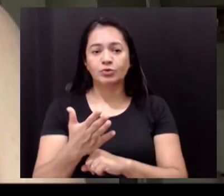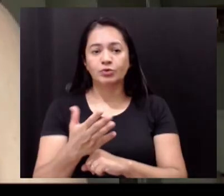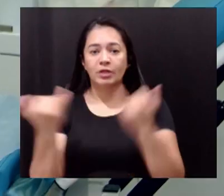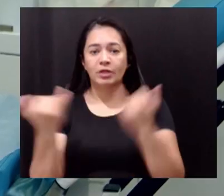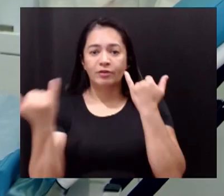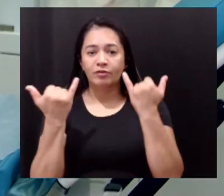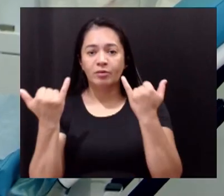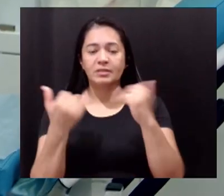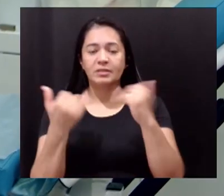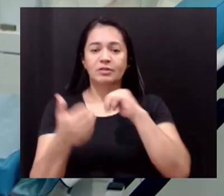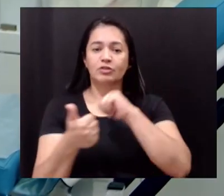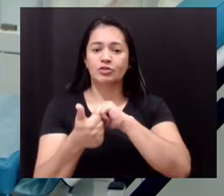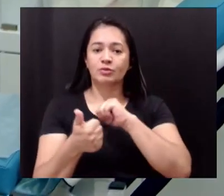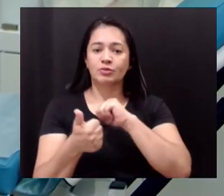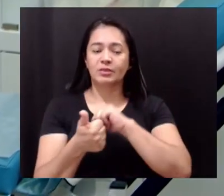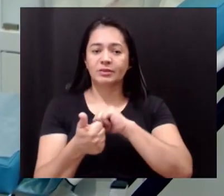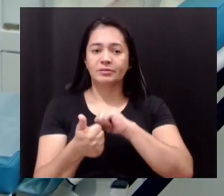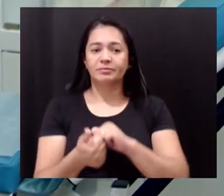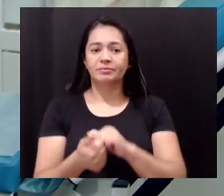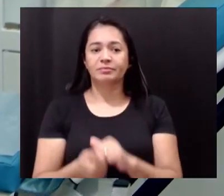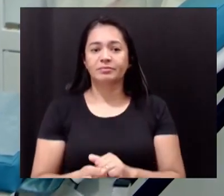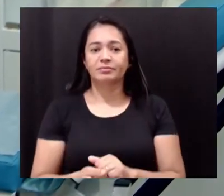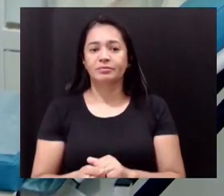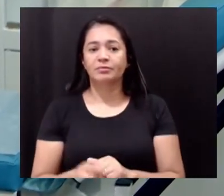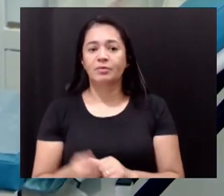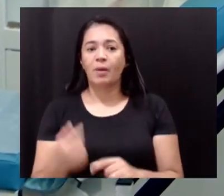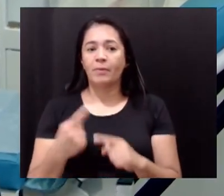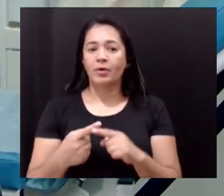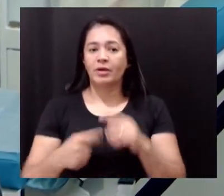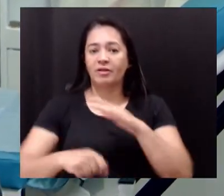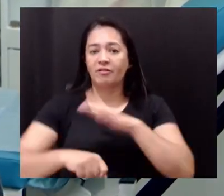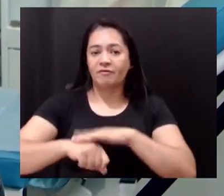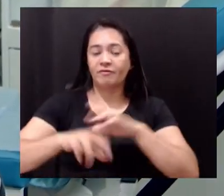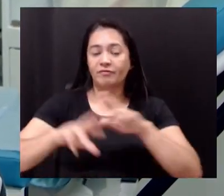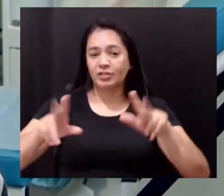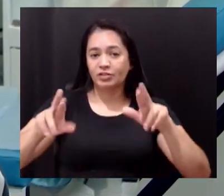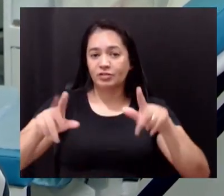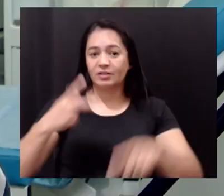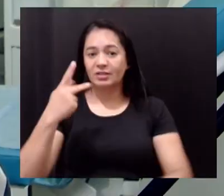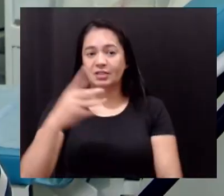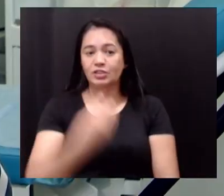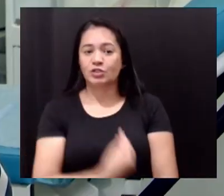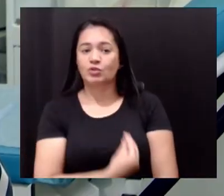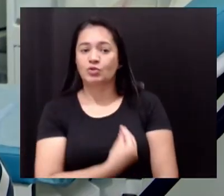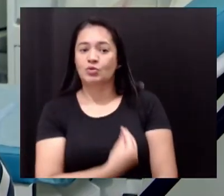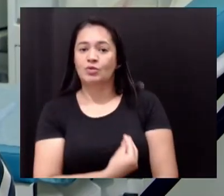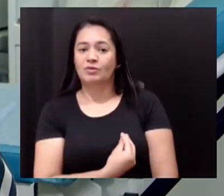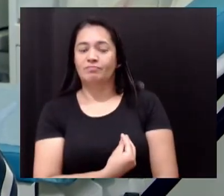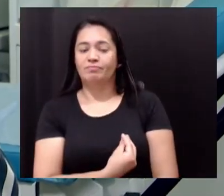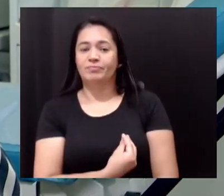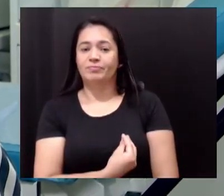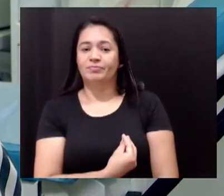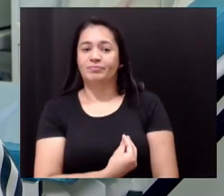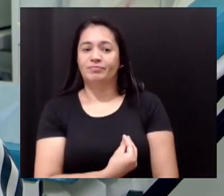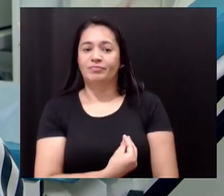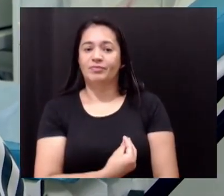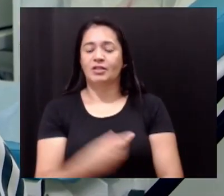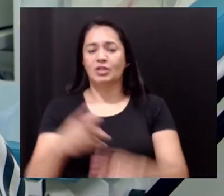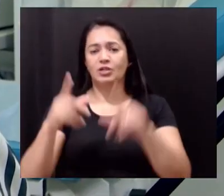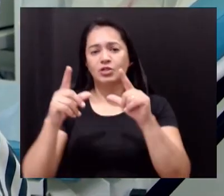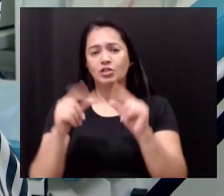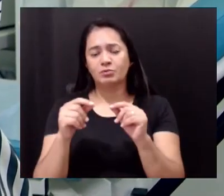atrás, é algo que vai fazer diferença na sua vida. Trazer essa erradicação é fazer